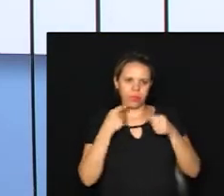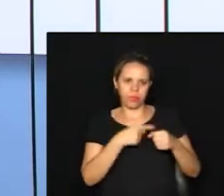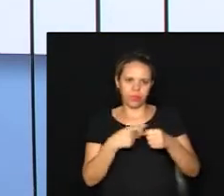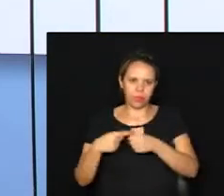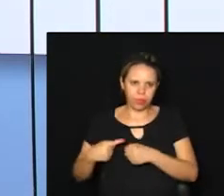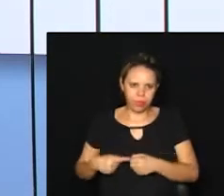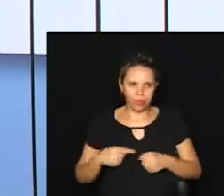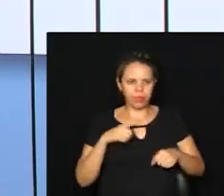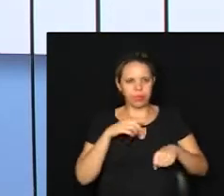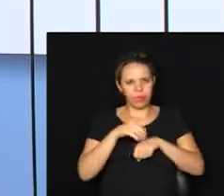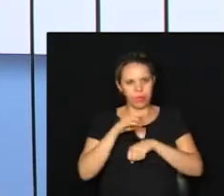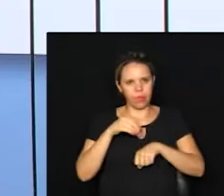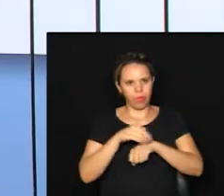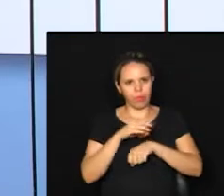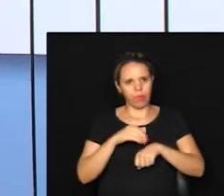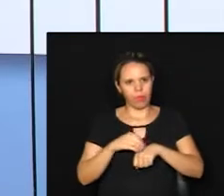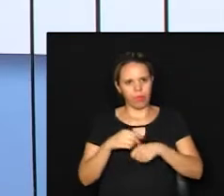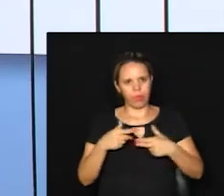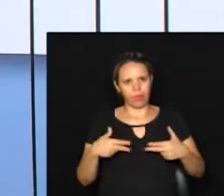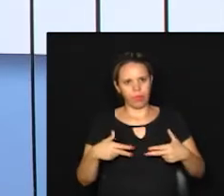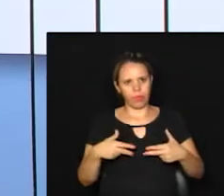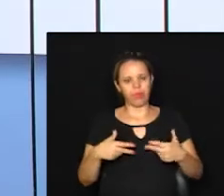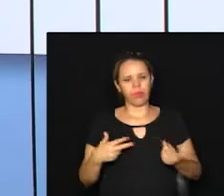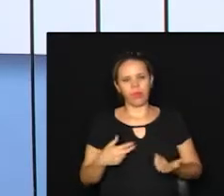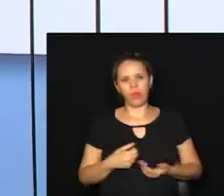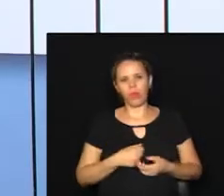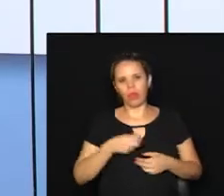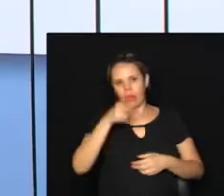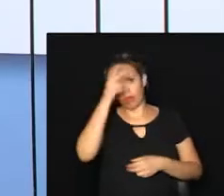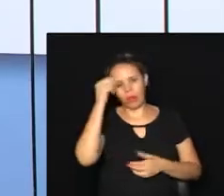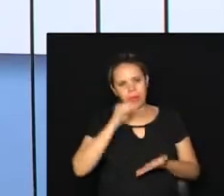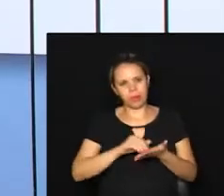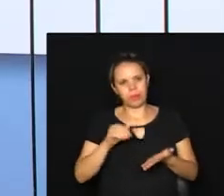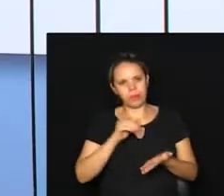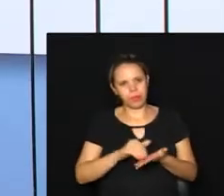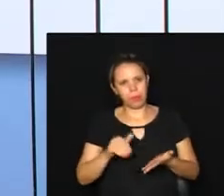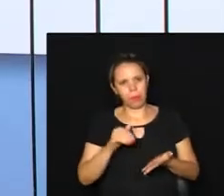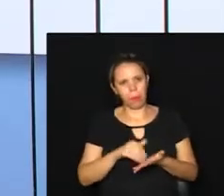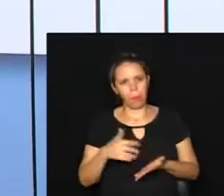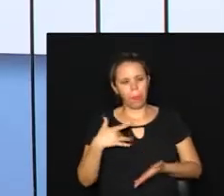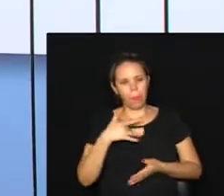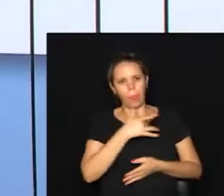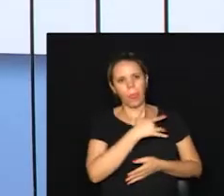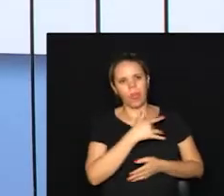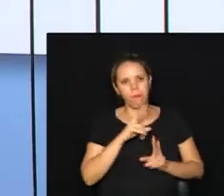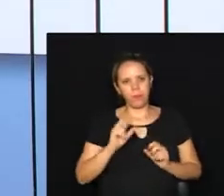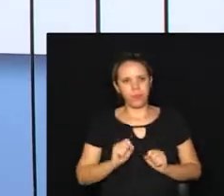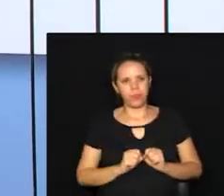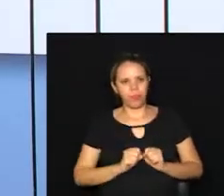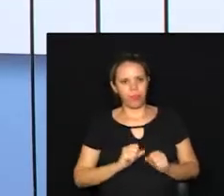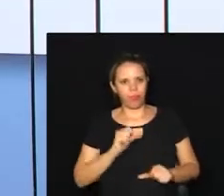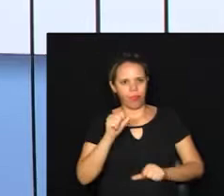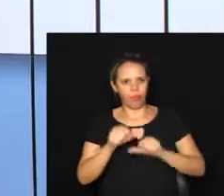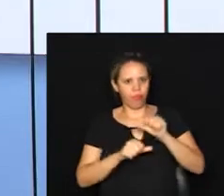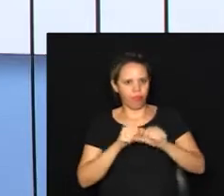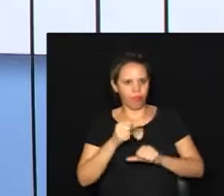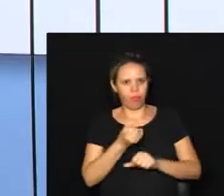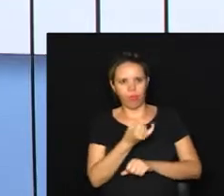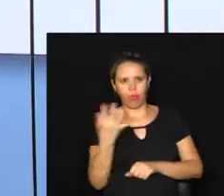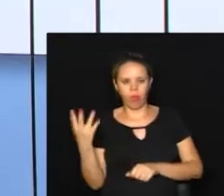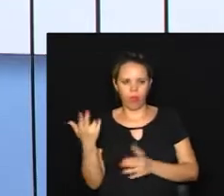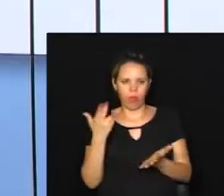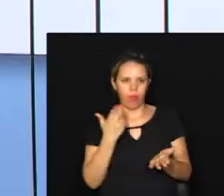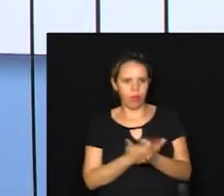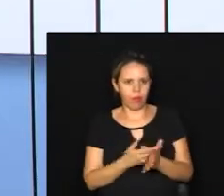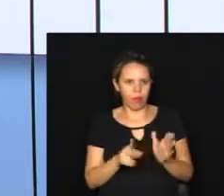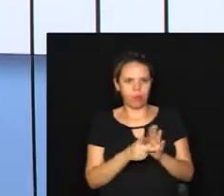Metrópole, trazido inclusive sonoras do prefeito e do secretário municipal de saúde sobre essa transição de